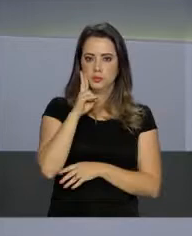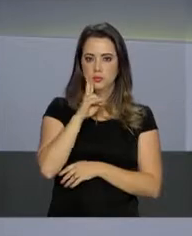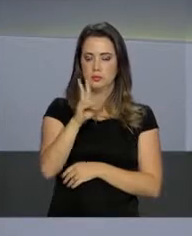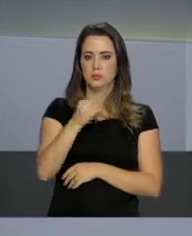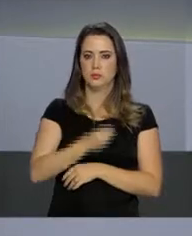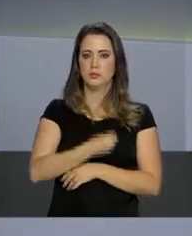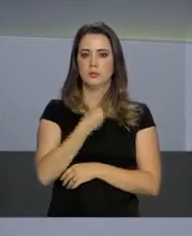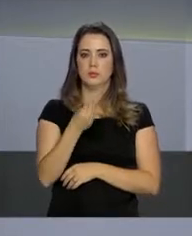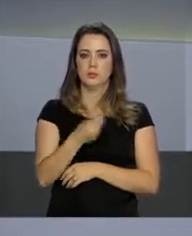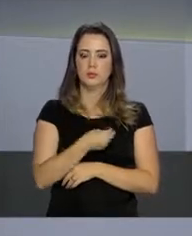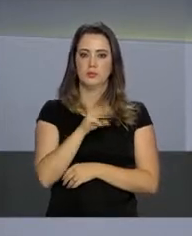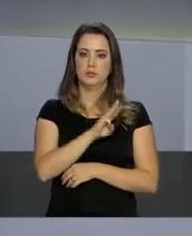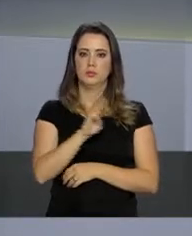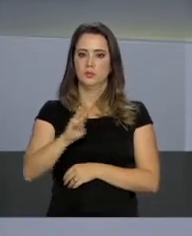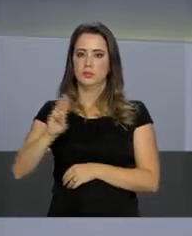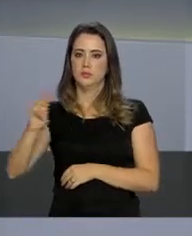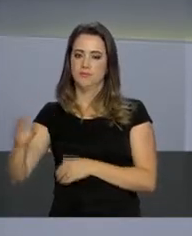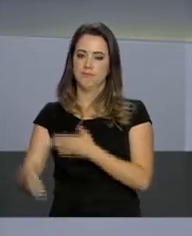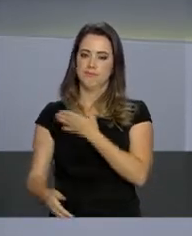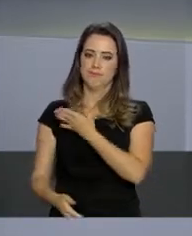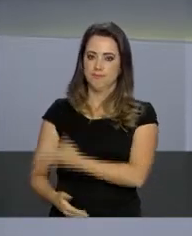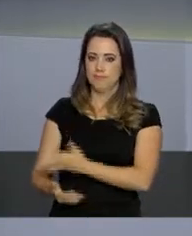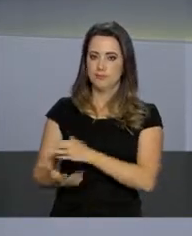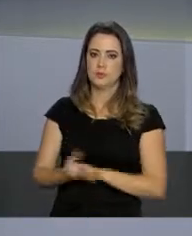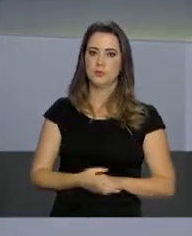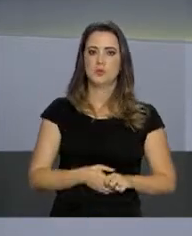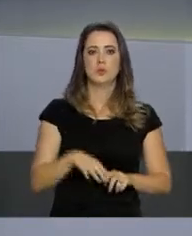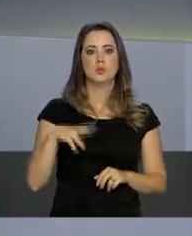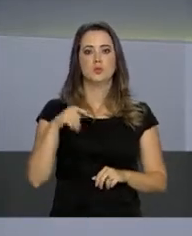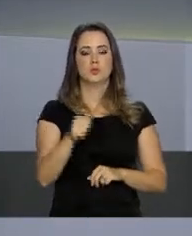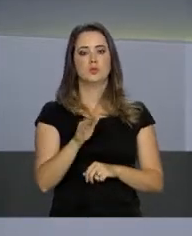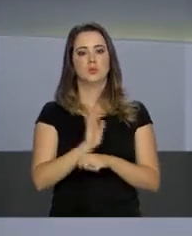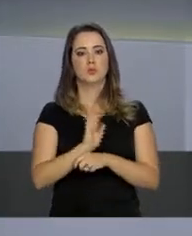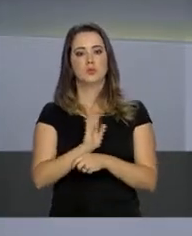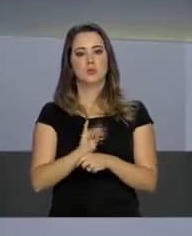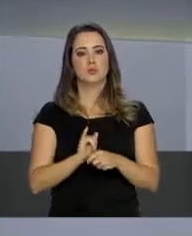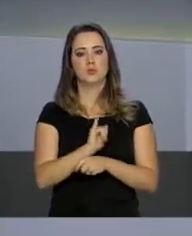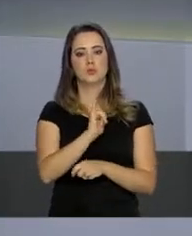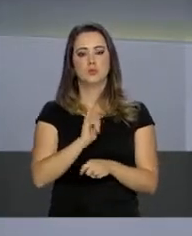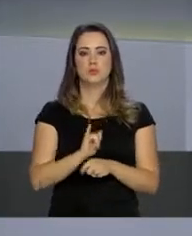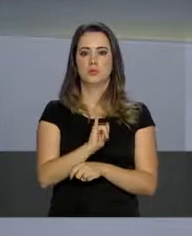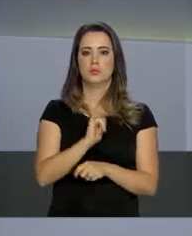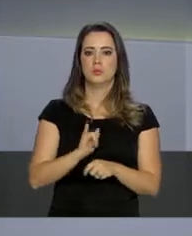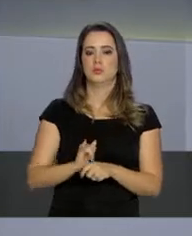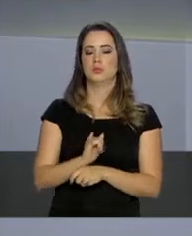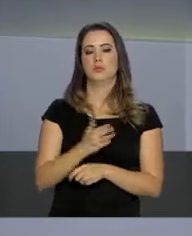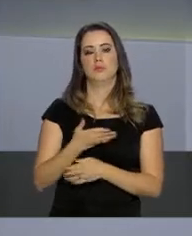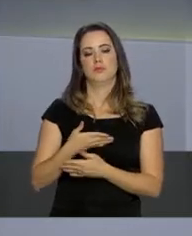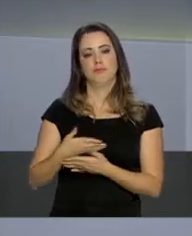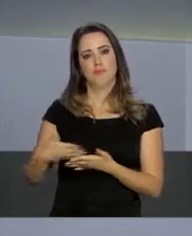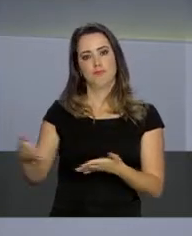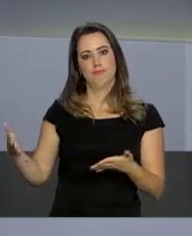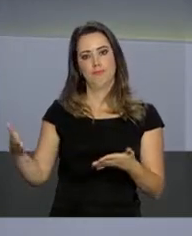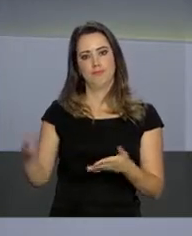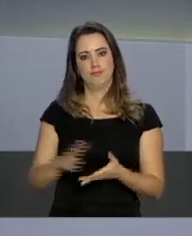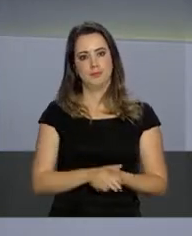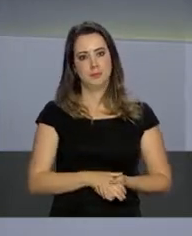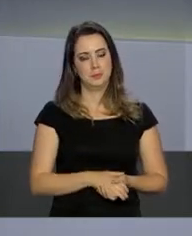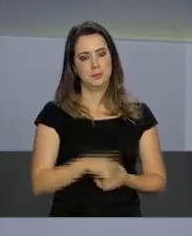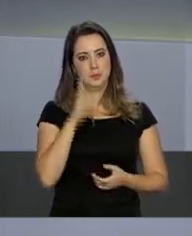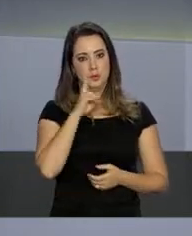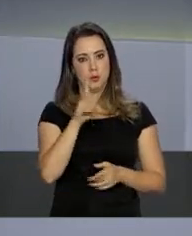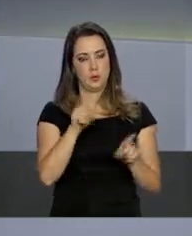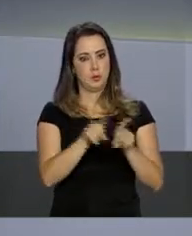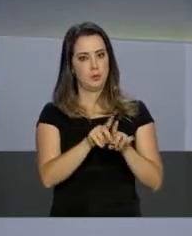acompanha a programação ao vivo pelo site da rbr na internet e todas as reportagens estão disponíveis em nosso canal no youtube